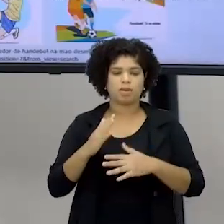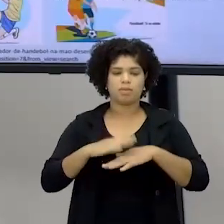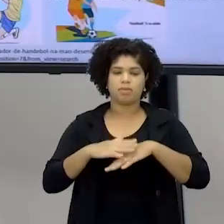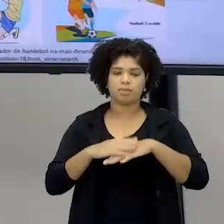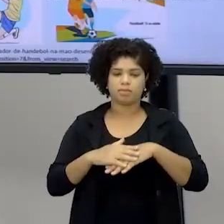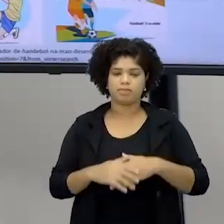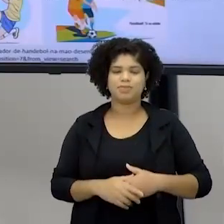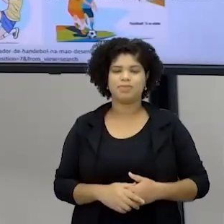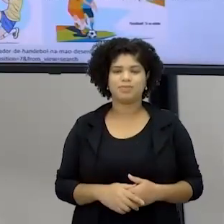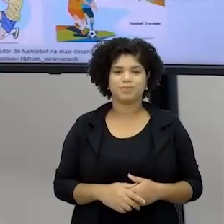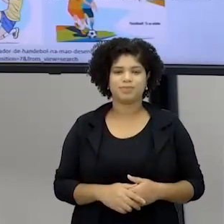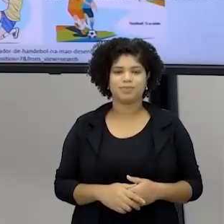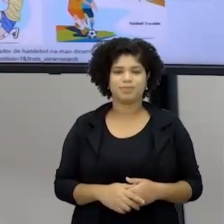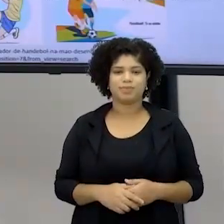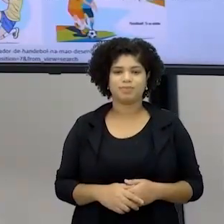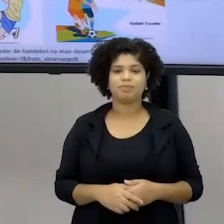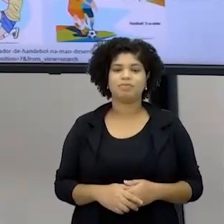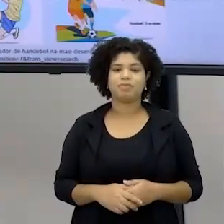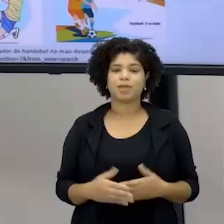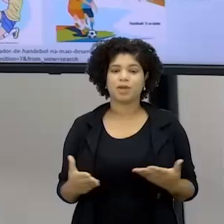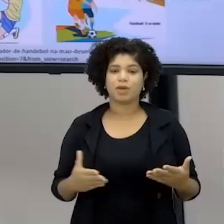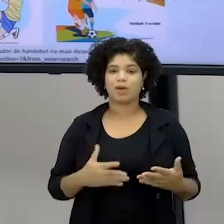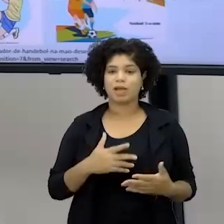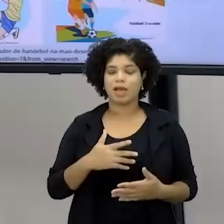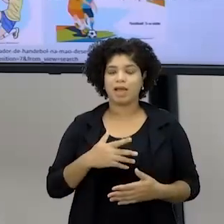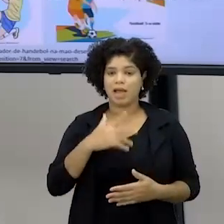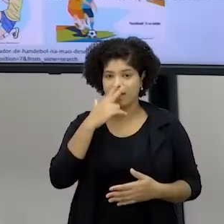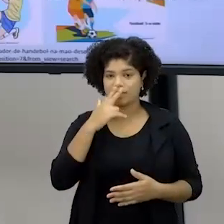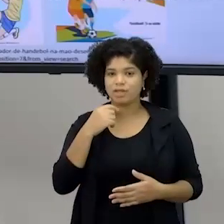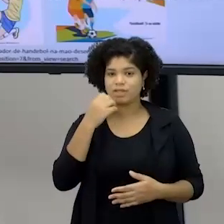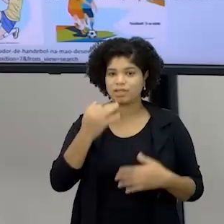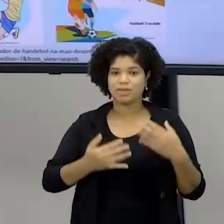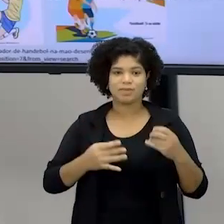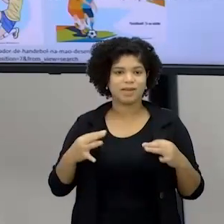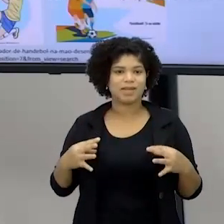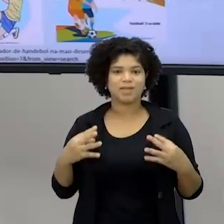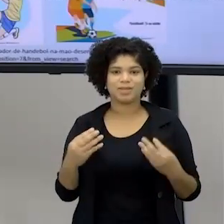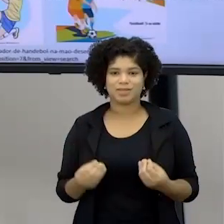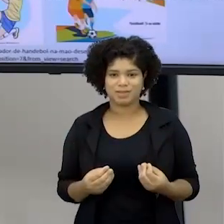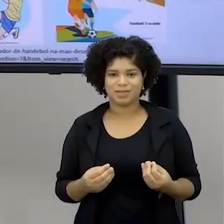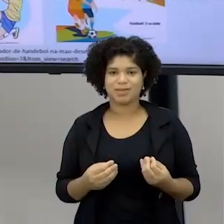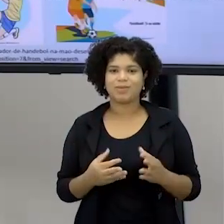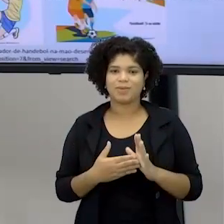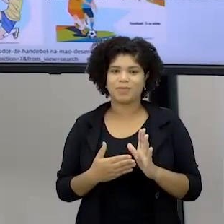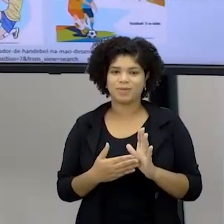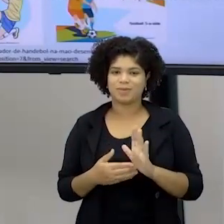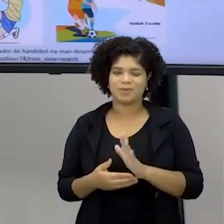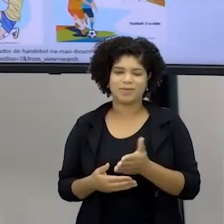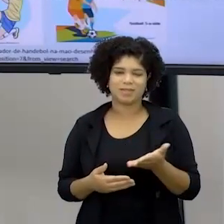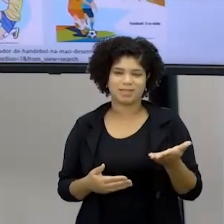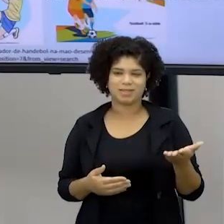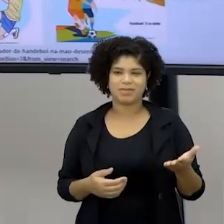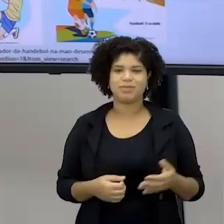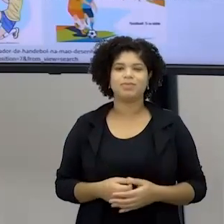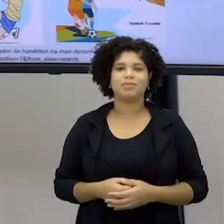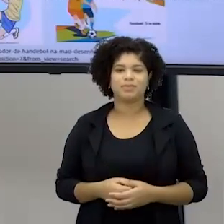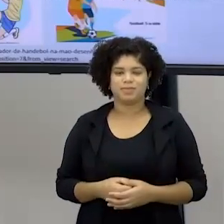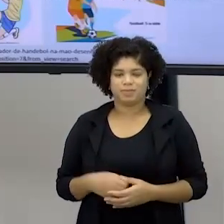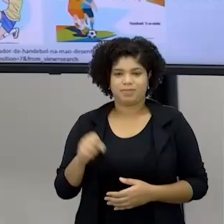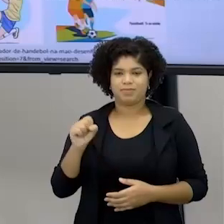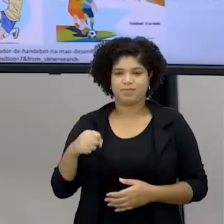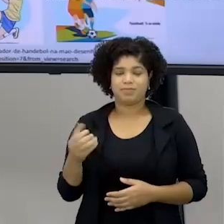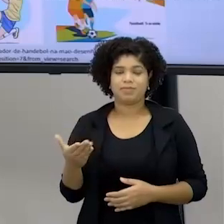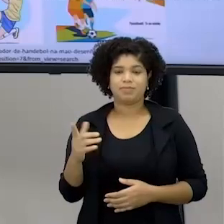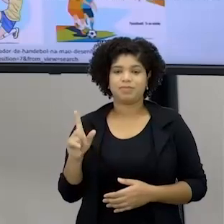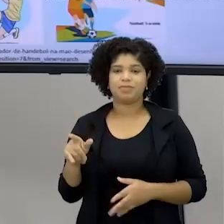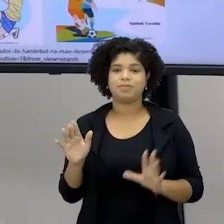práticas. E eu acho que eu falei tudo que eu trouxe proposto para vocês. Nós estamos chegando ao